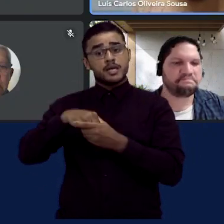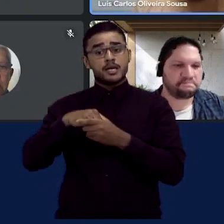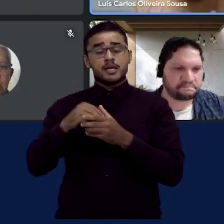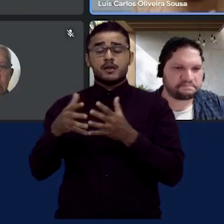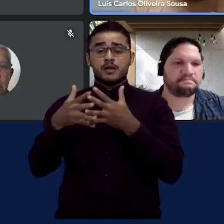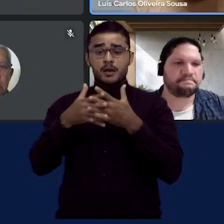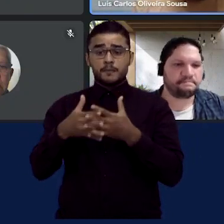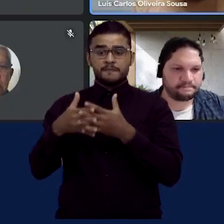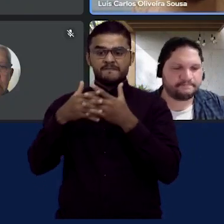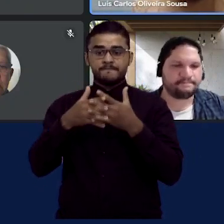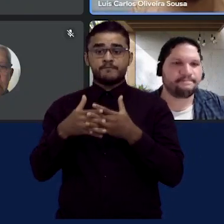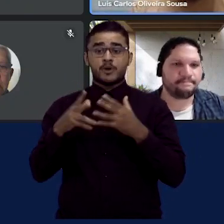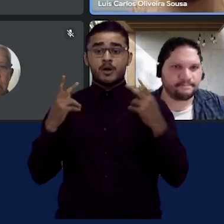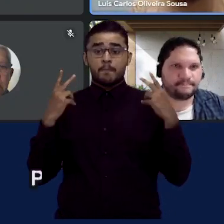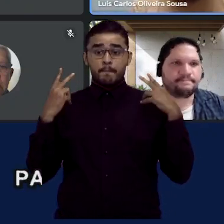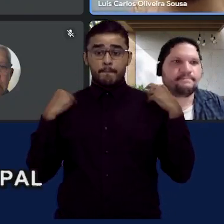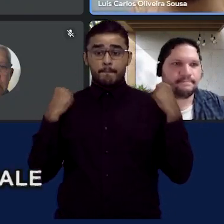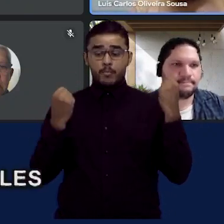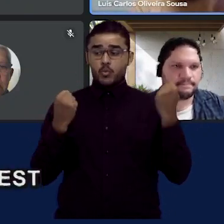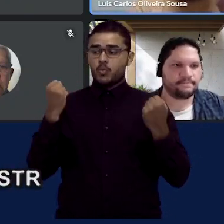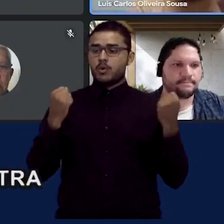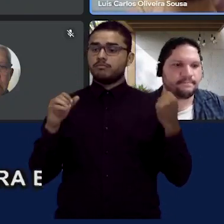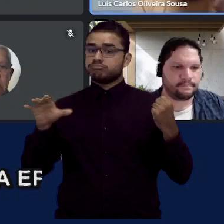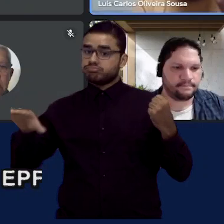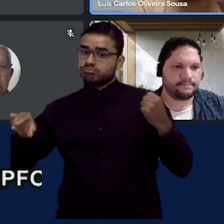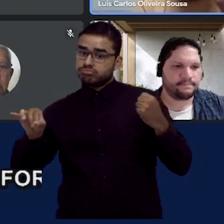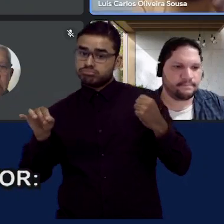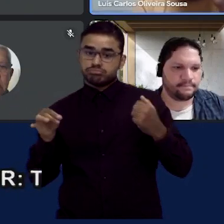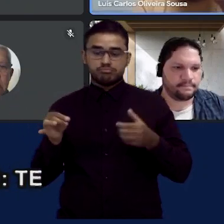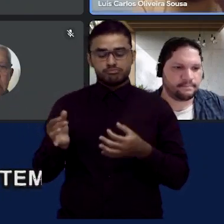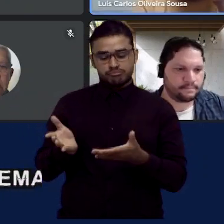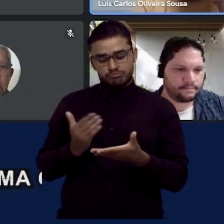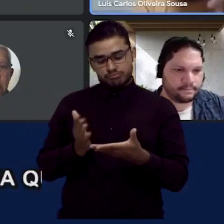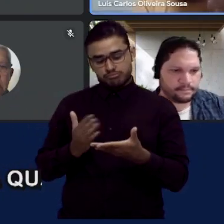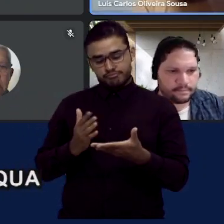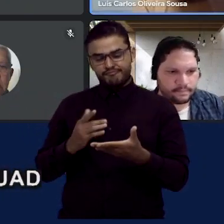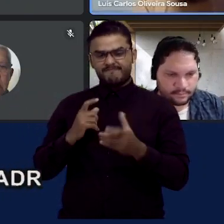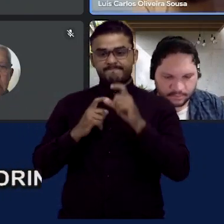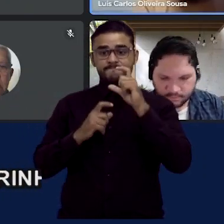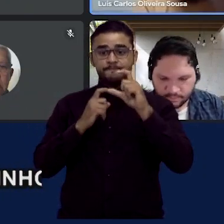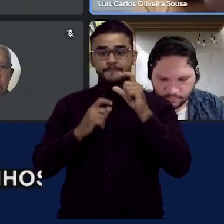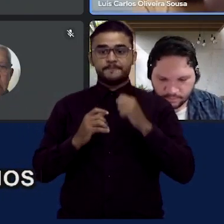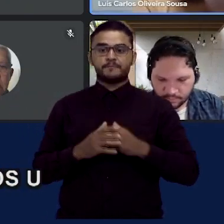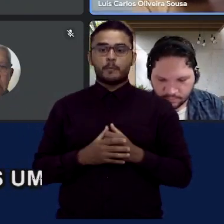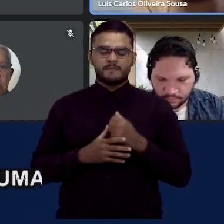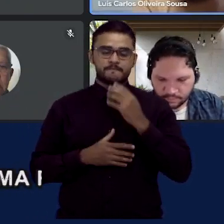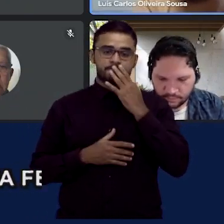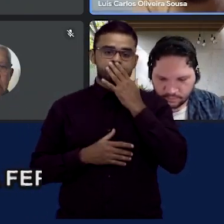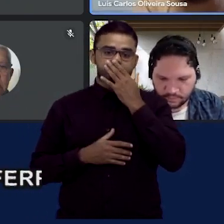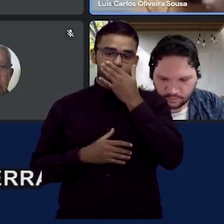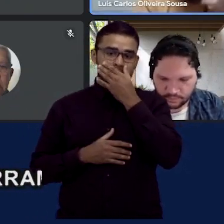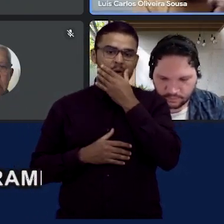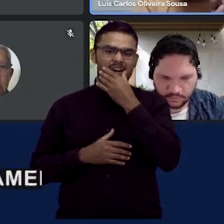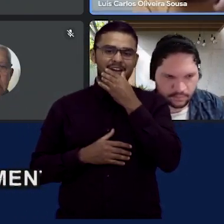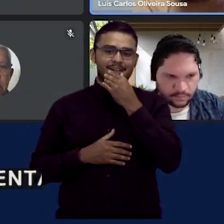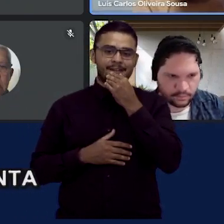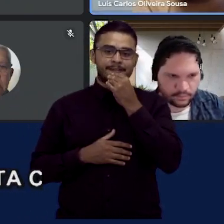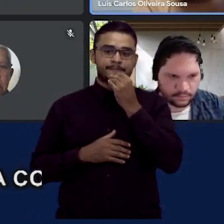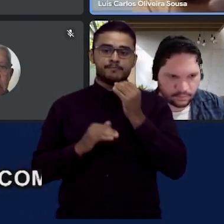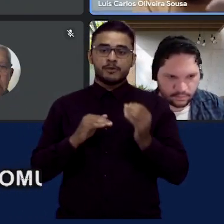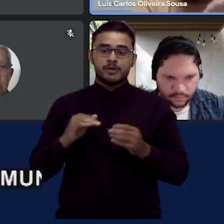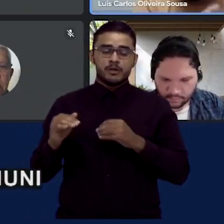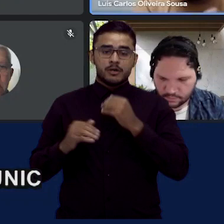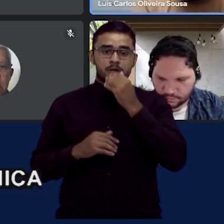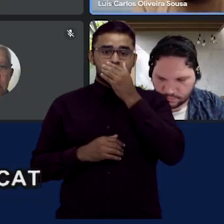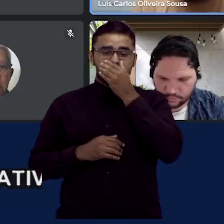acessá-lo rapidamente, no caso de alguma dúvida. Trabalhei também junto ao Instituto do Ceará, em que a gente contou a história dos 100 anos